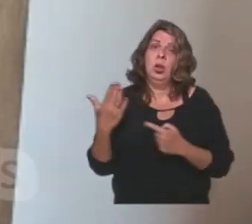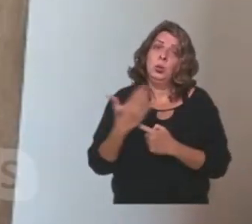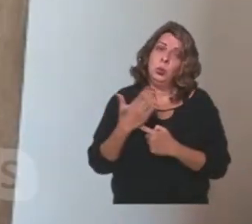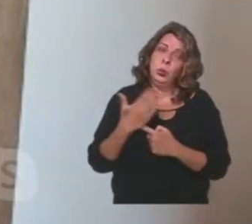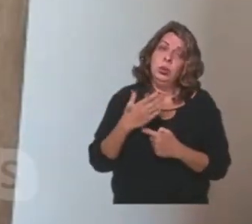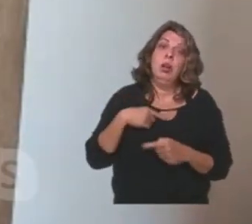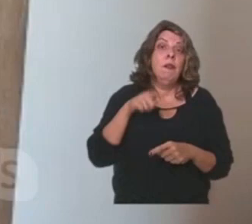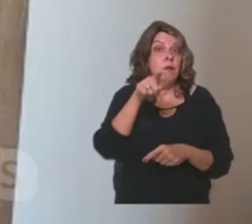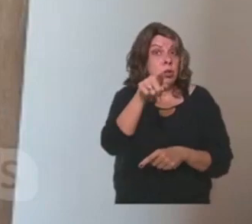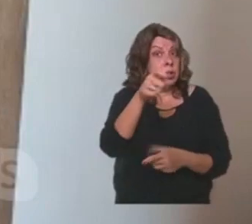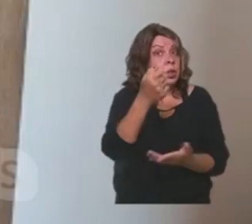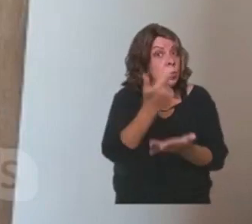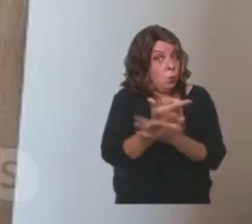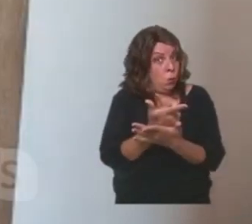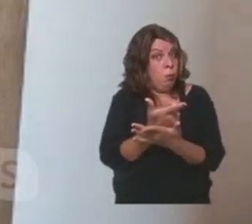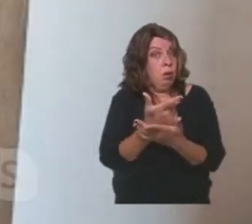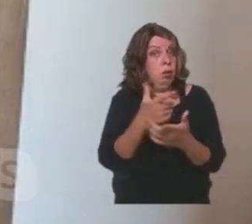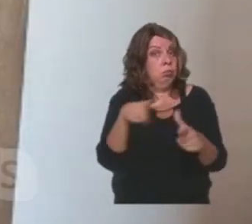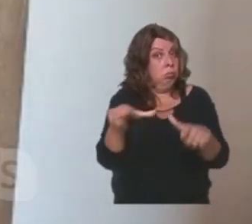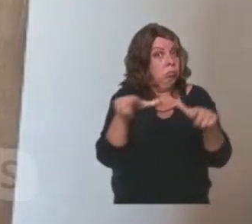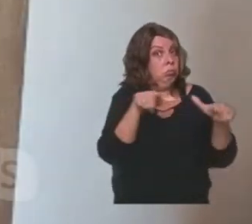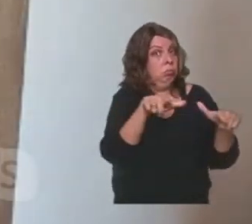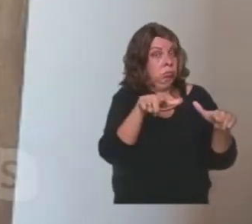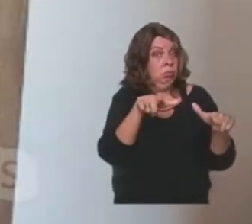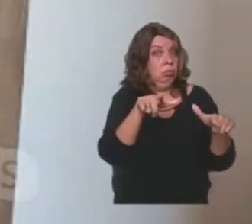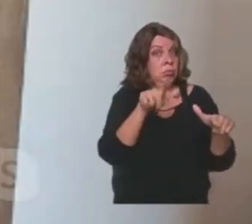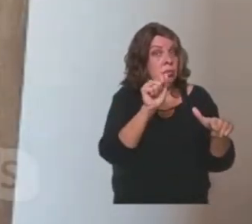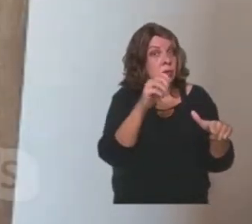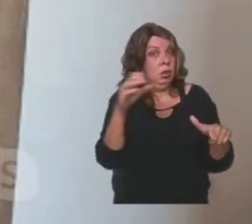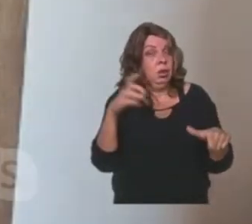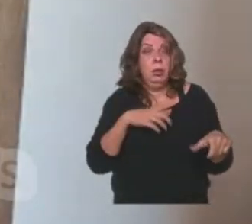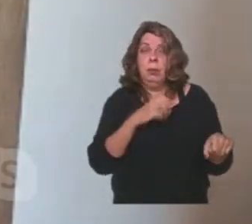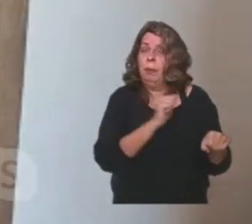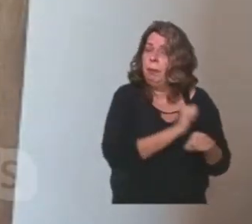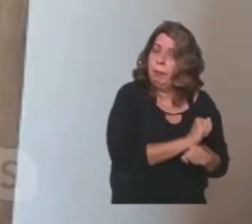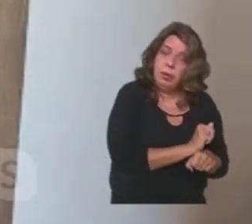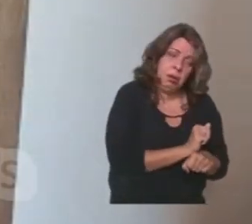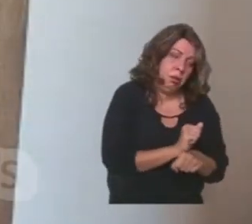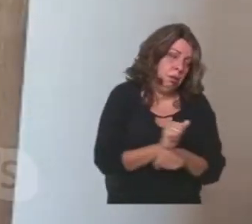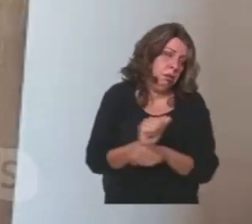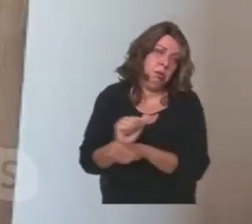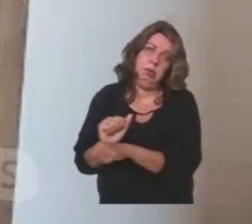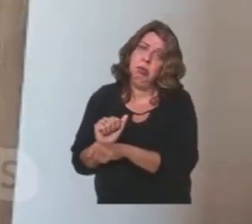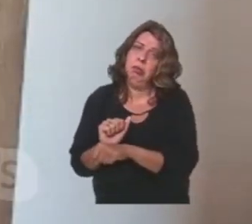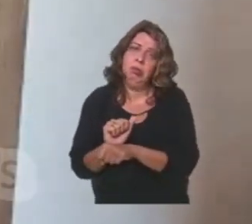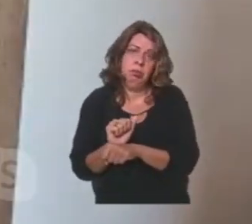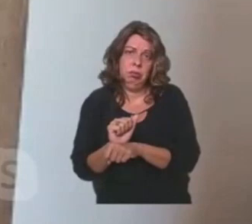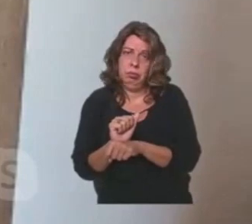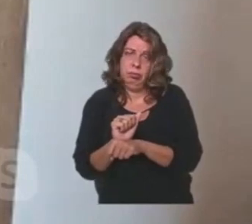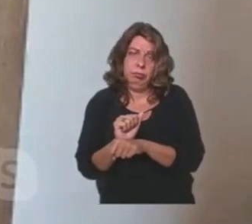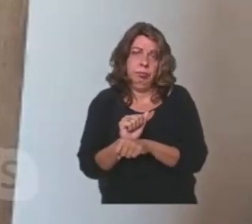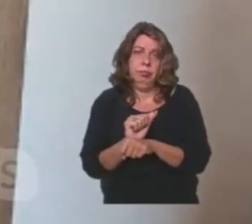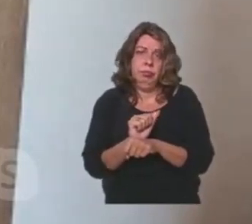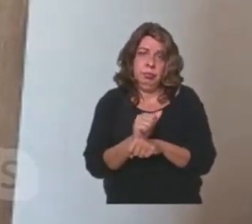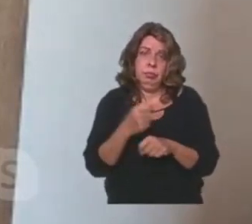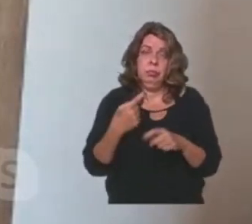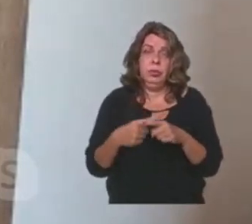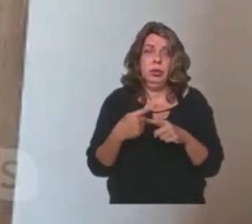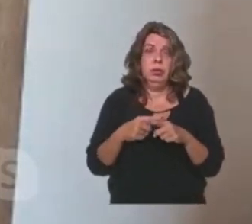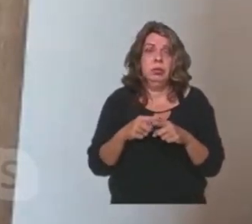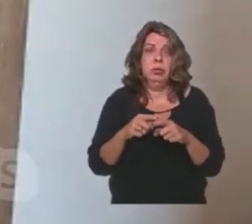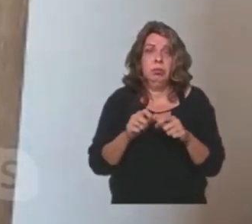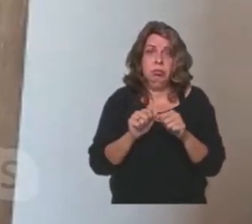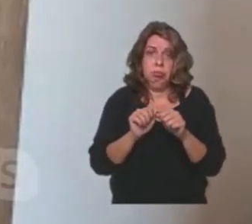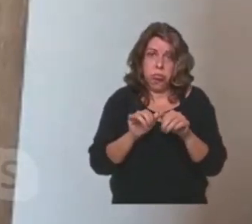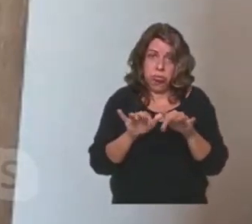Adquirindo o Cajucap semanalmente. Como você falou, não paramos durante a pandemia em virtude da condição que